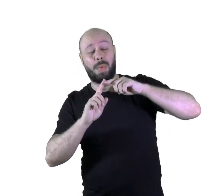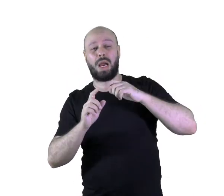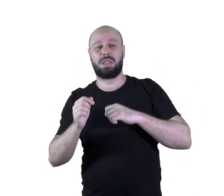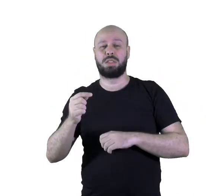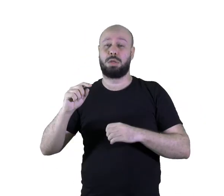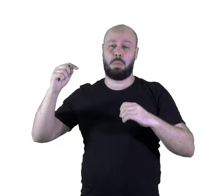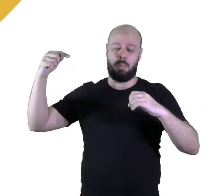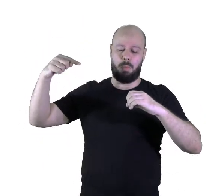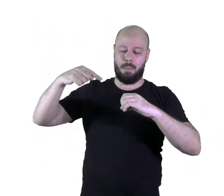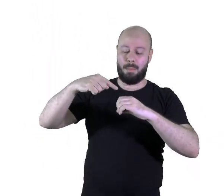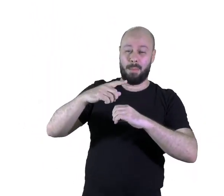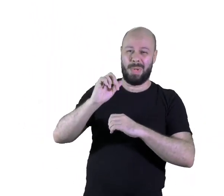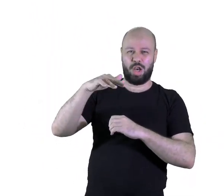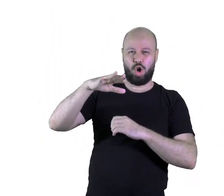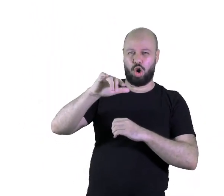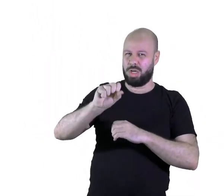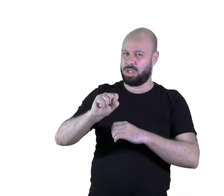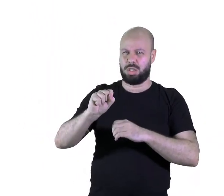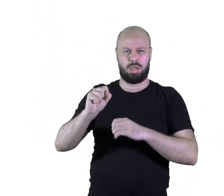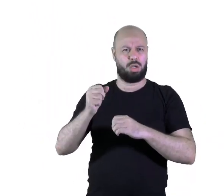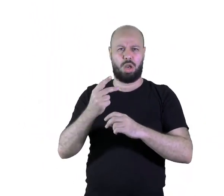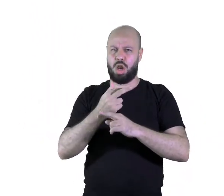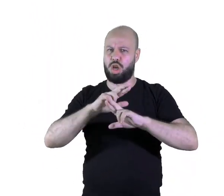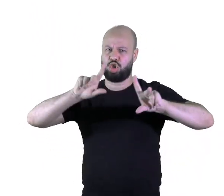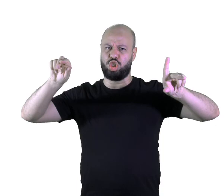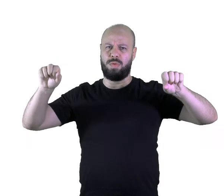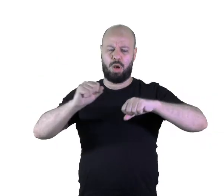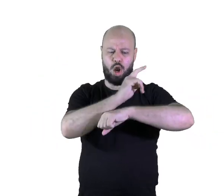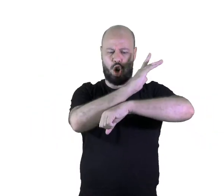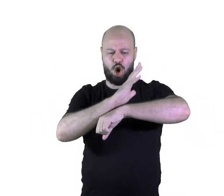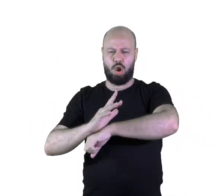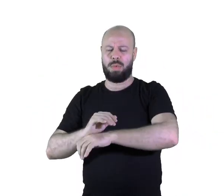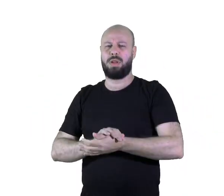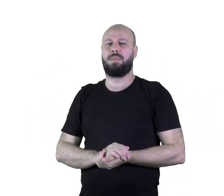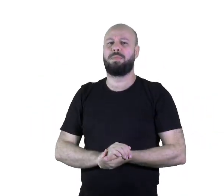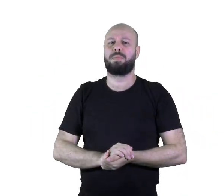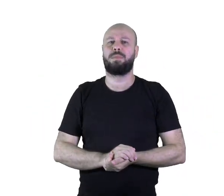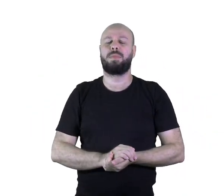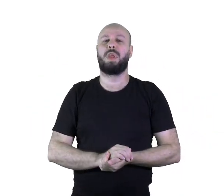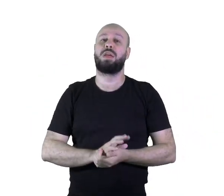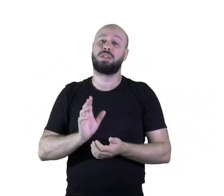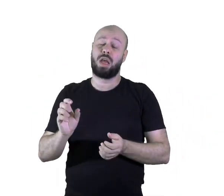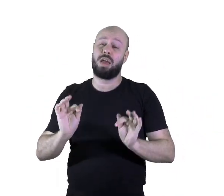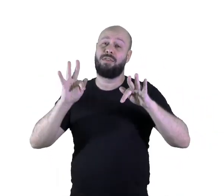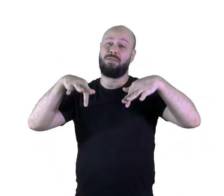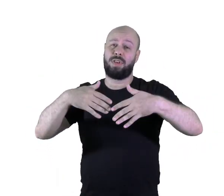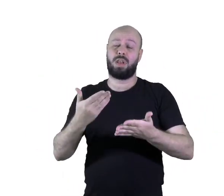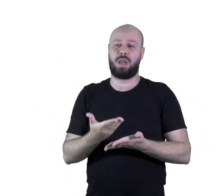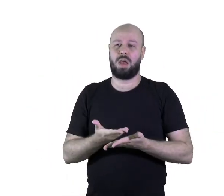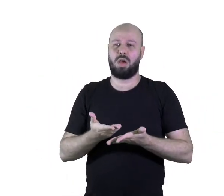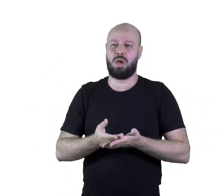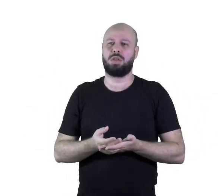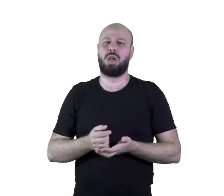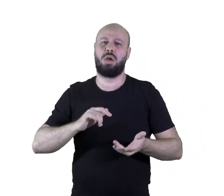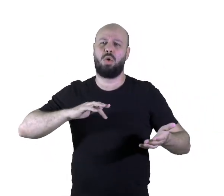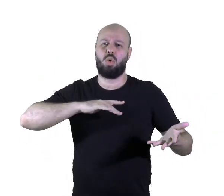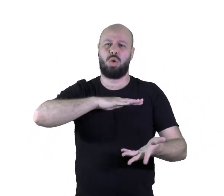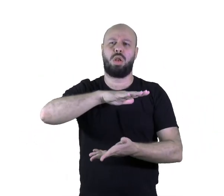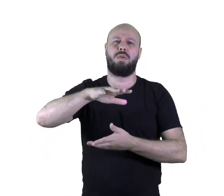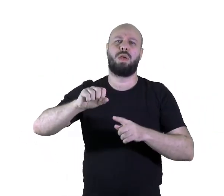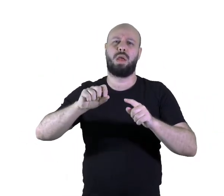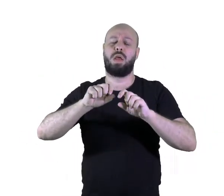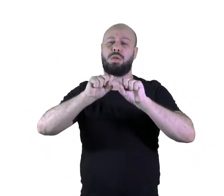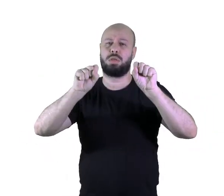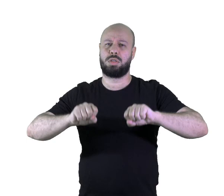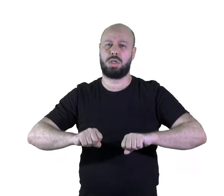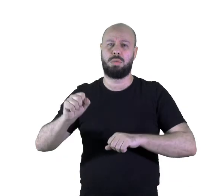cometas, né. E assim, então, nós chegamos ao final da nossa aula, né? Então, a gente viu um pouco sobre o universo e seus astros, o Sistema Solar, o